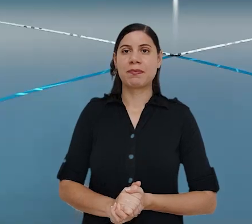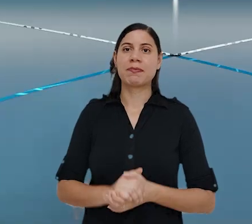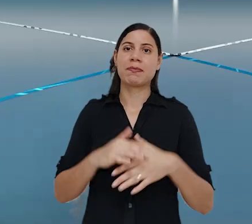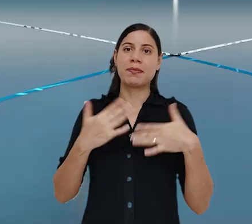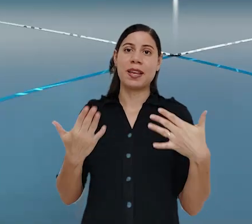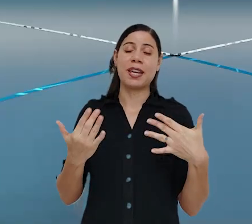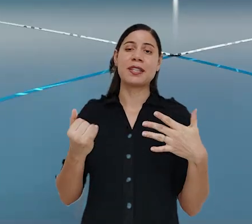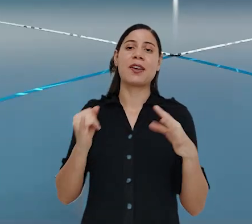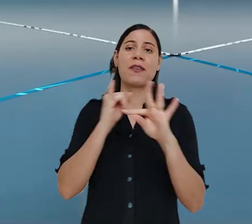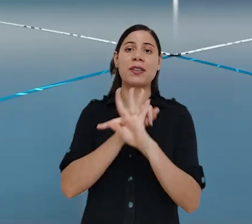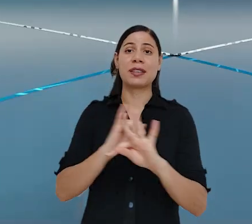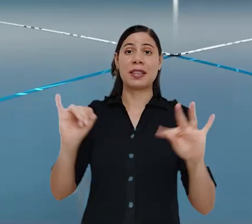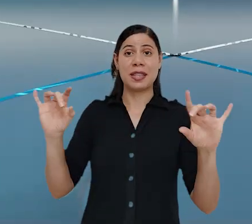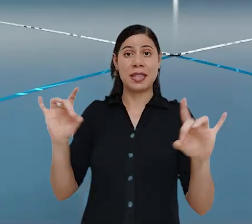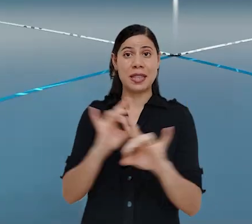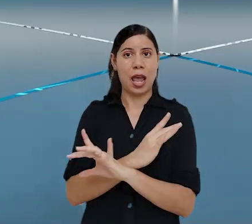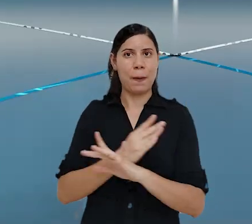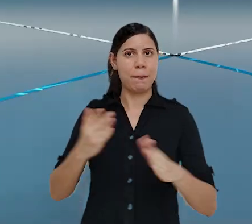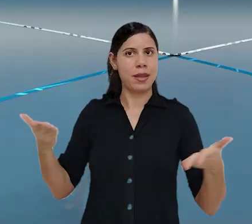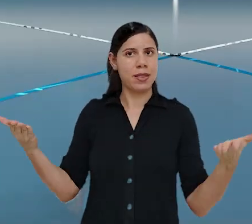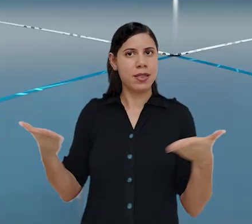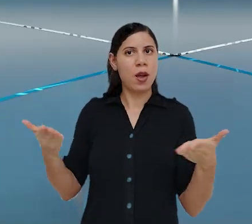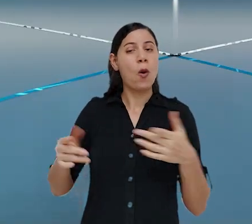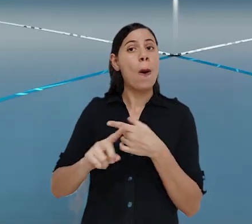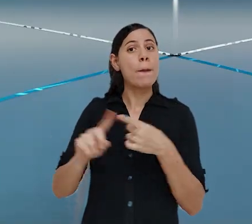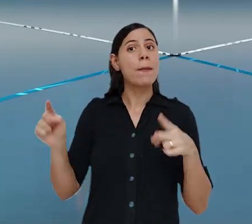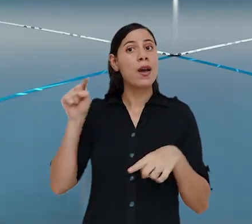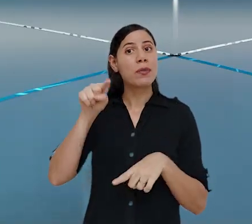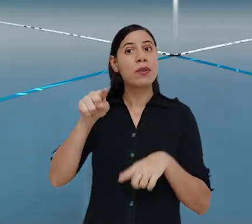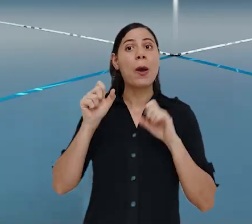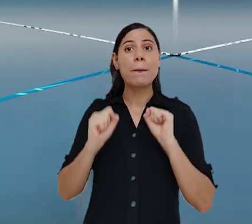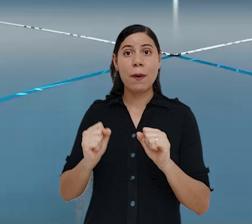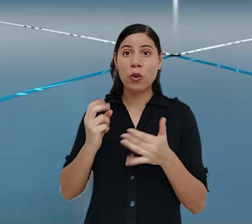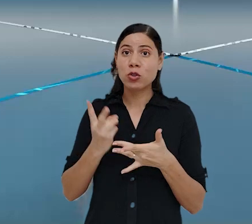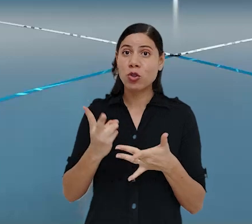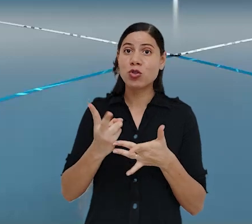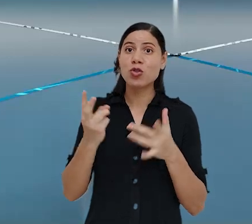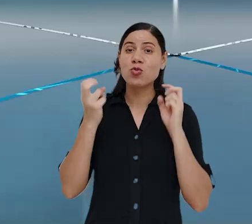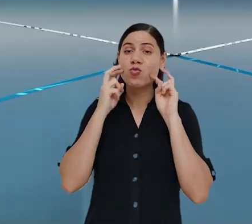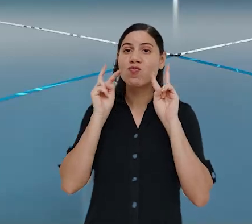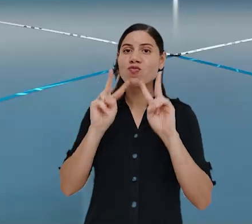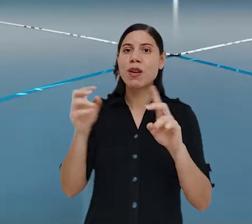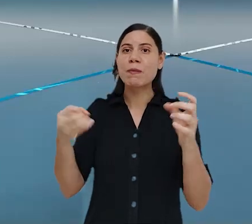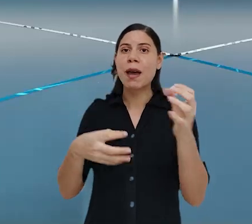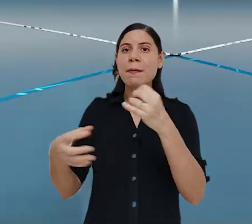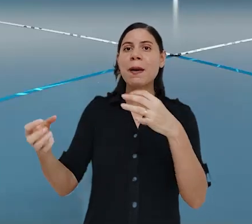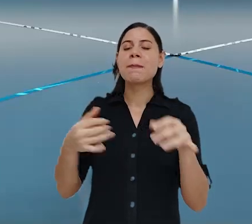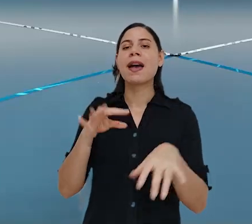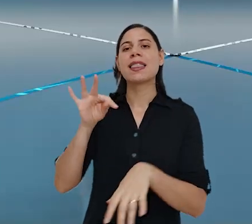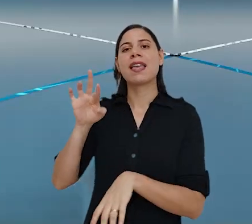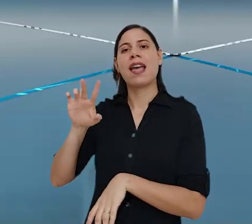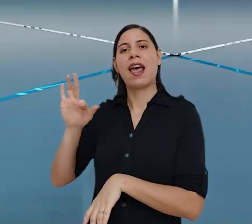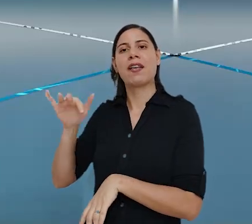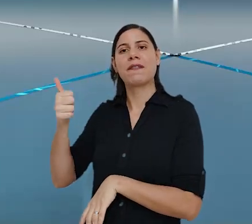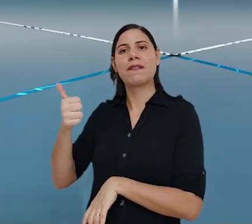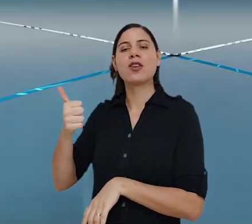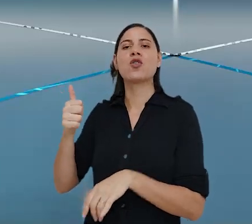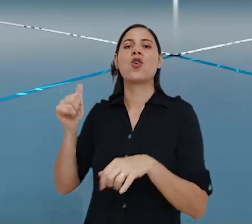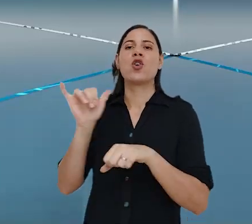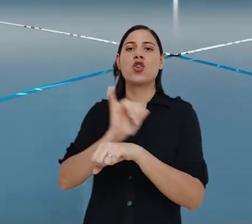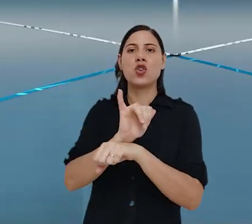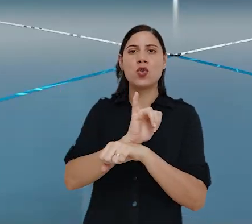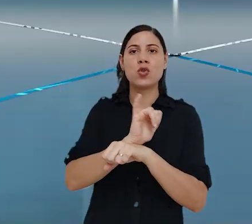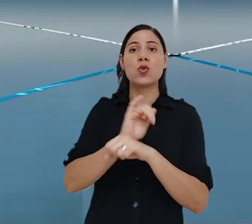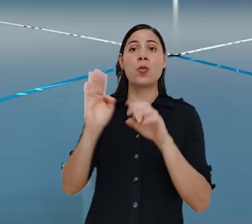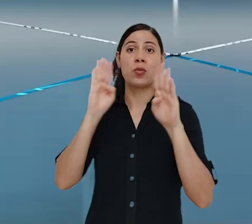Essa edição termina agora, mas você pode continuar acompanhando as novidades do TRF1 no YouTube, no Facebook e